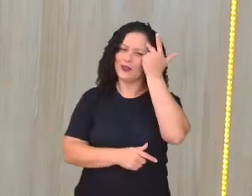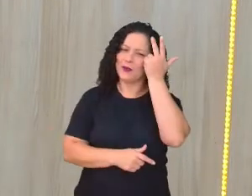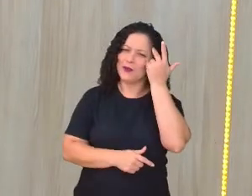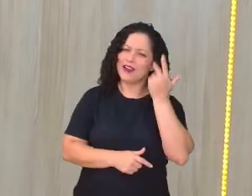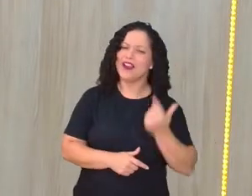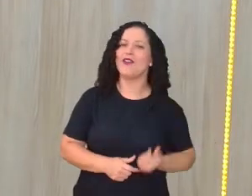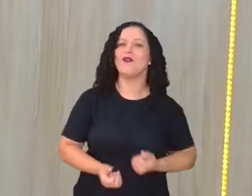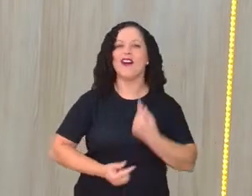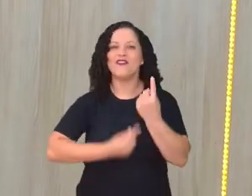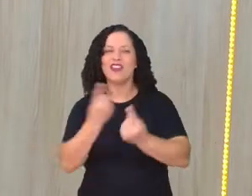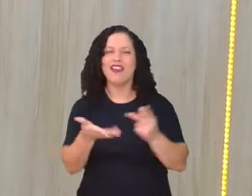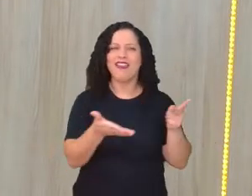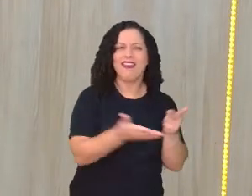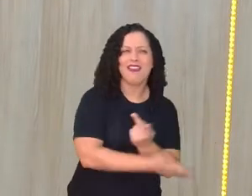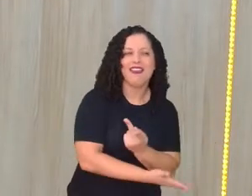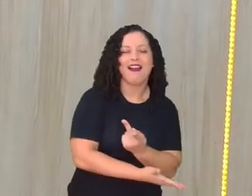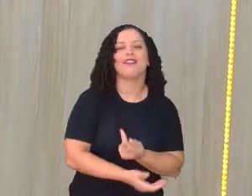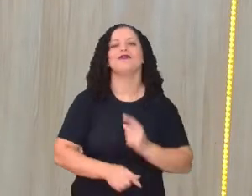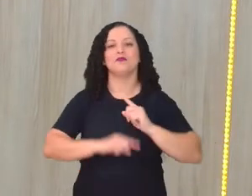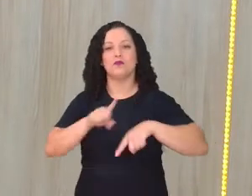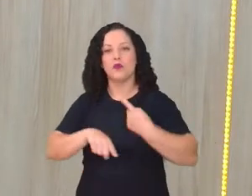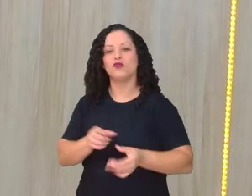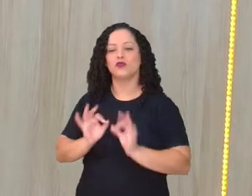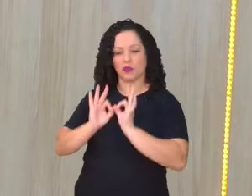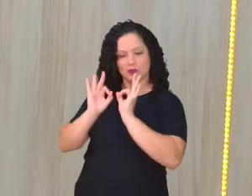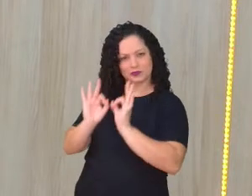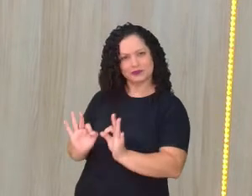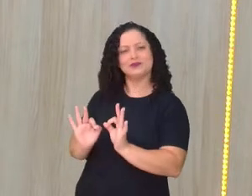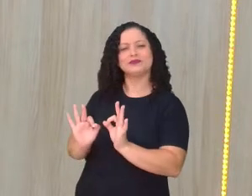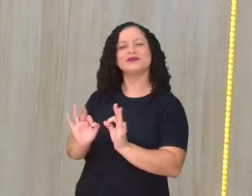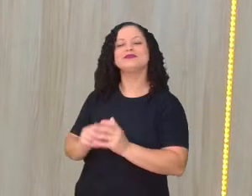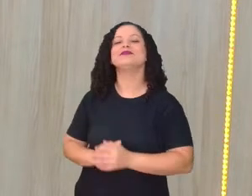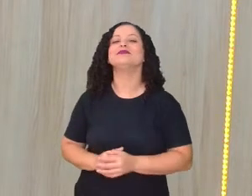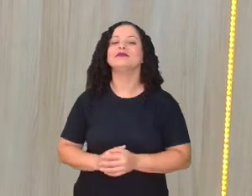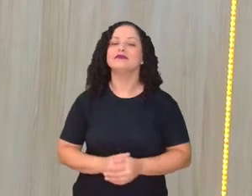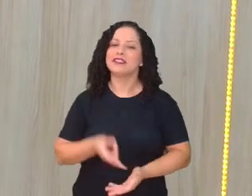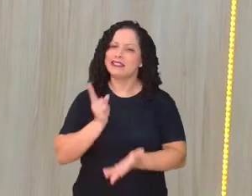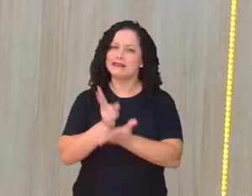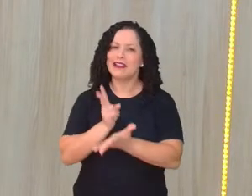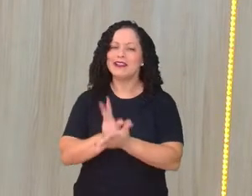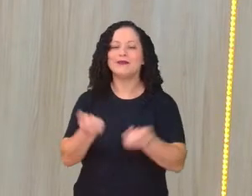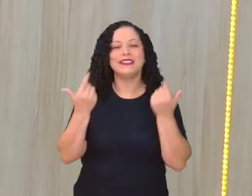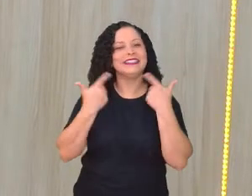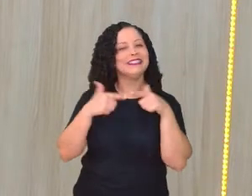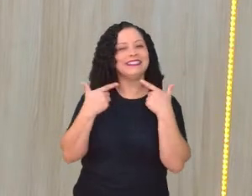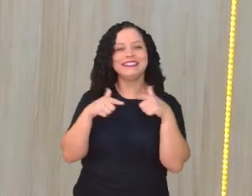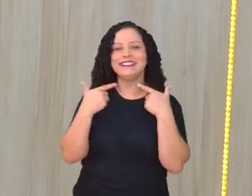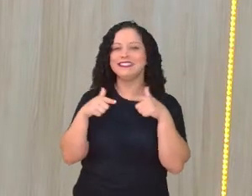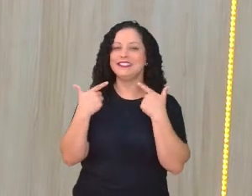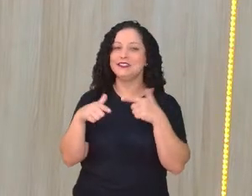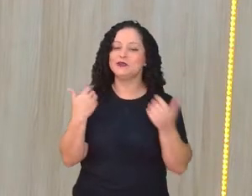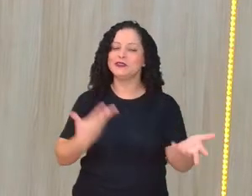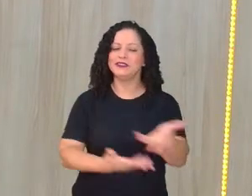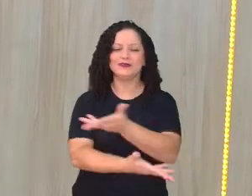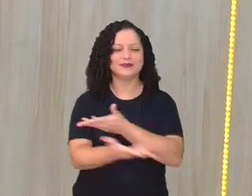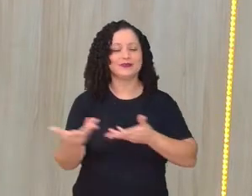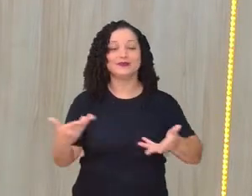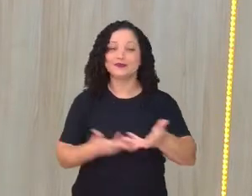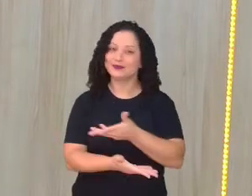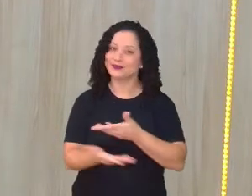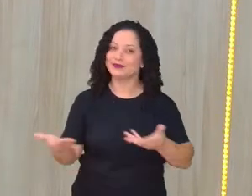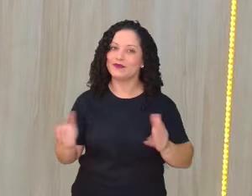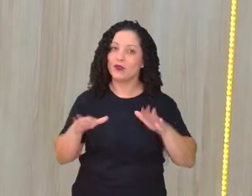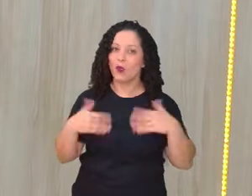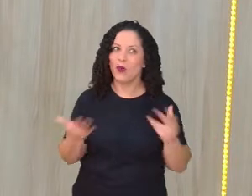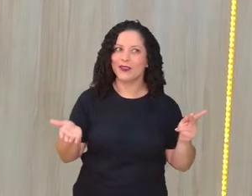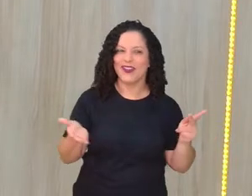estar corrigindo aqui quando a gente erra. E a gente tem que estar aqui, né, rindo junto com vocês quando a gente comete alguma gafe